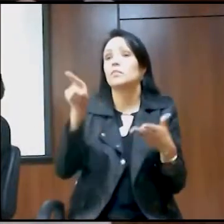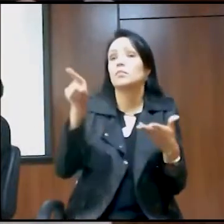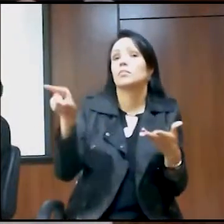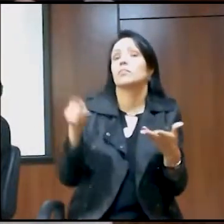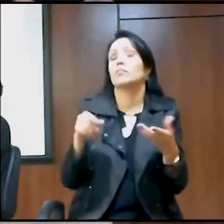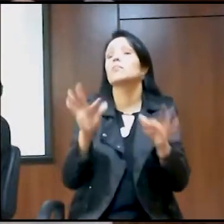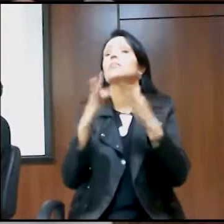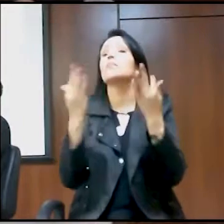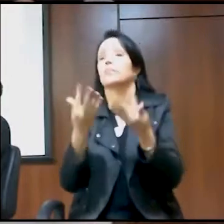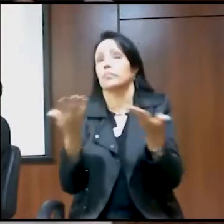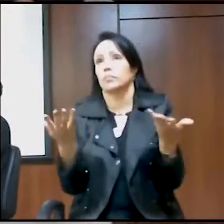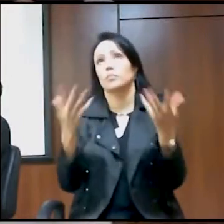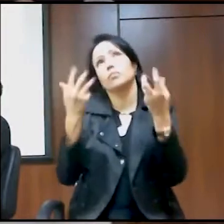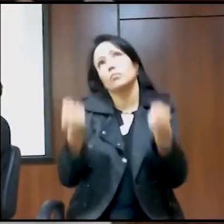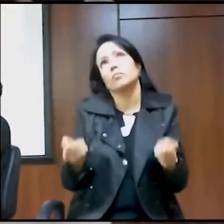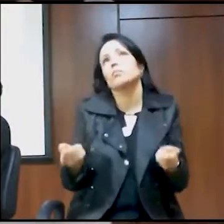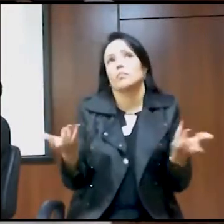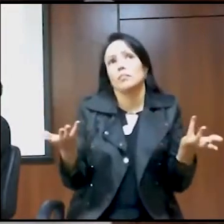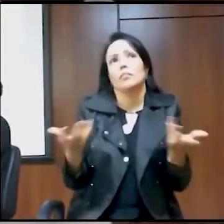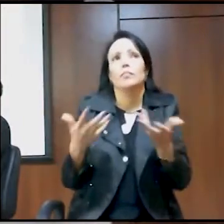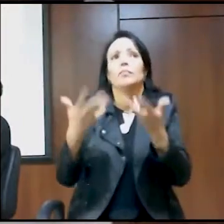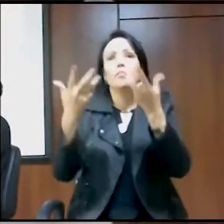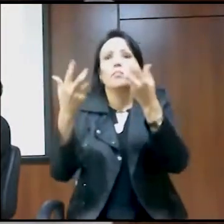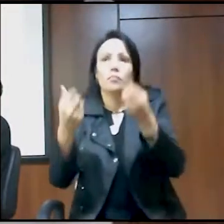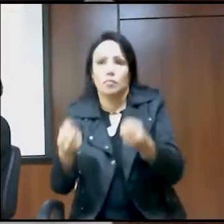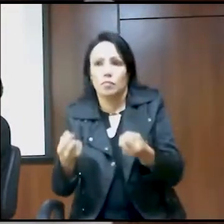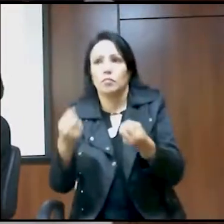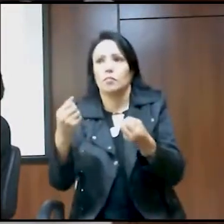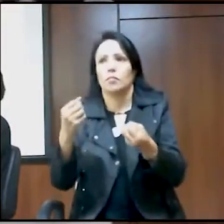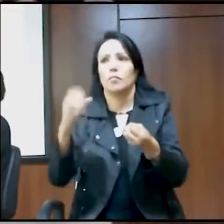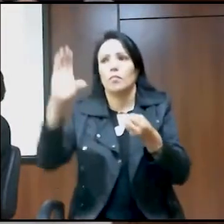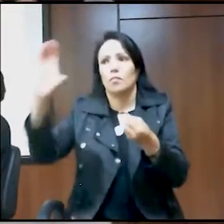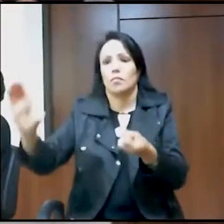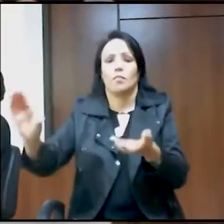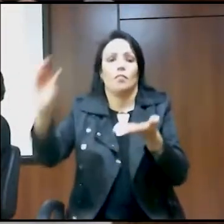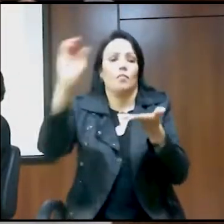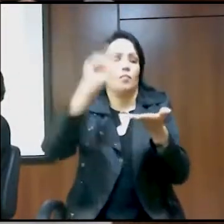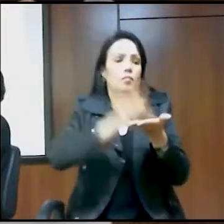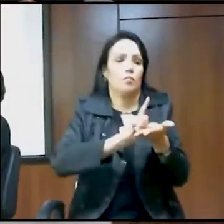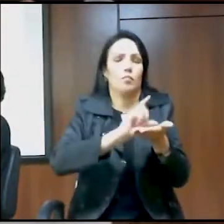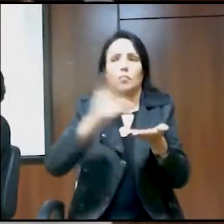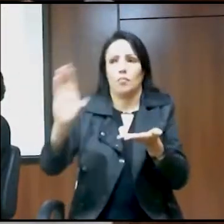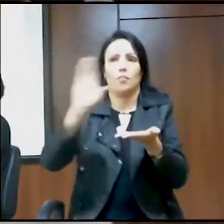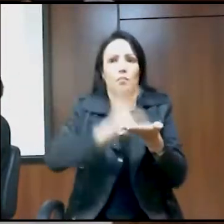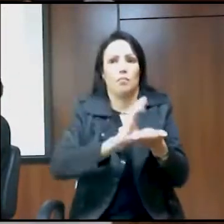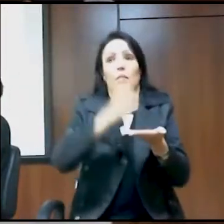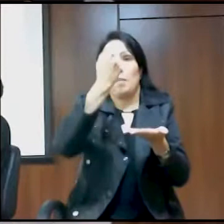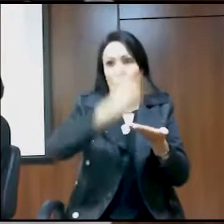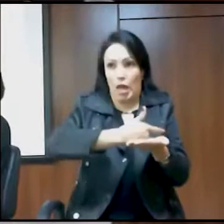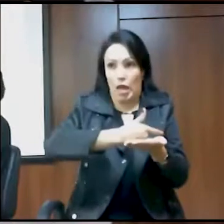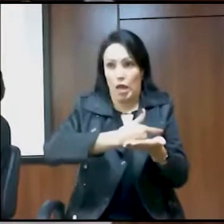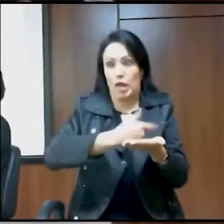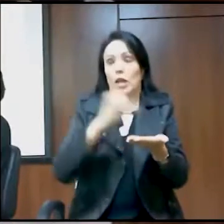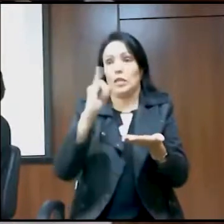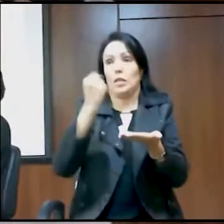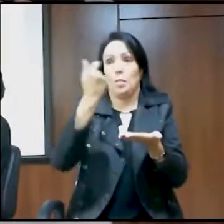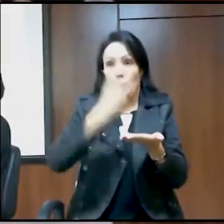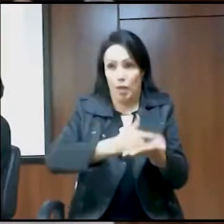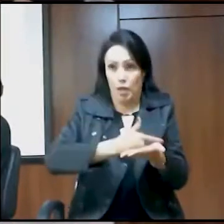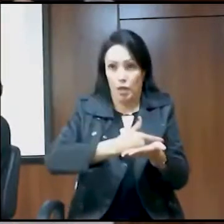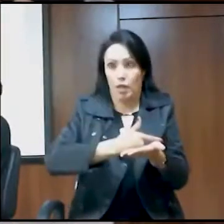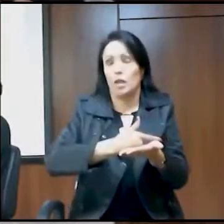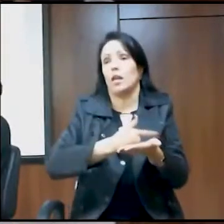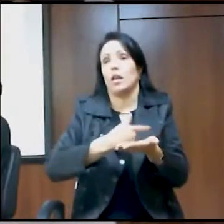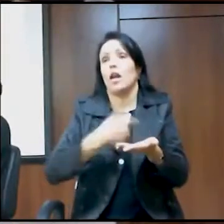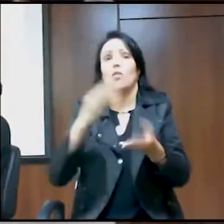condição preferiram? Eu prefiro receber a indenização, morar no Jardim Erprim, lá no extremo sul da cidade, lá na